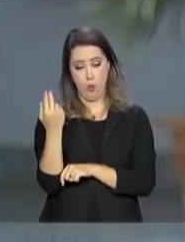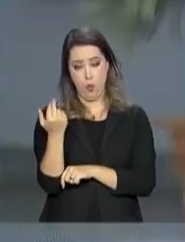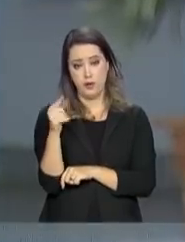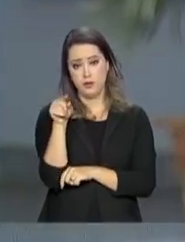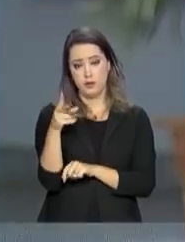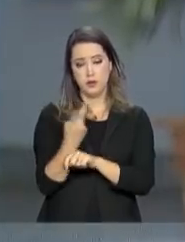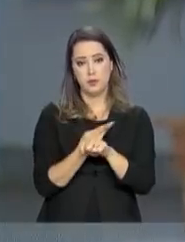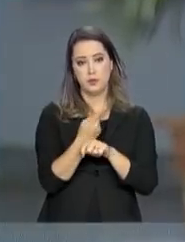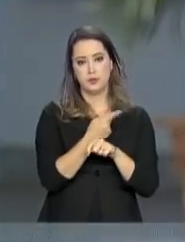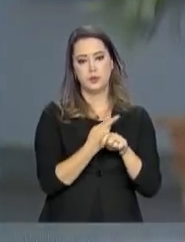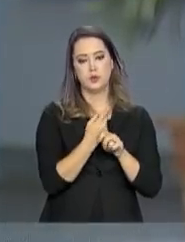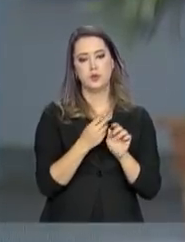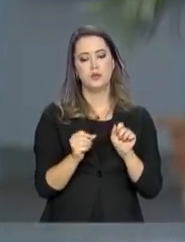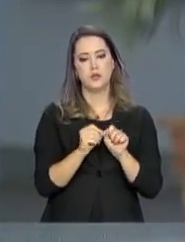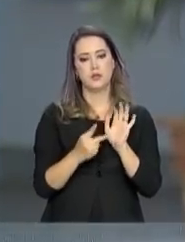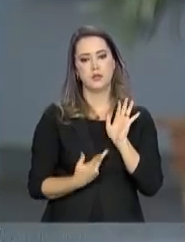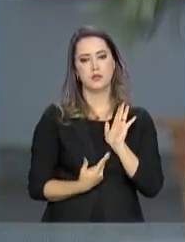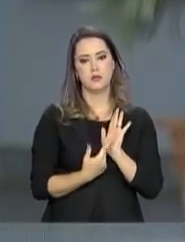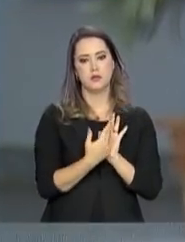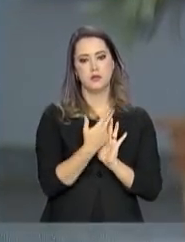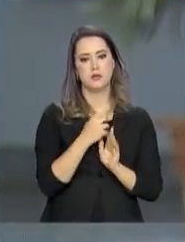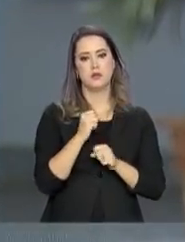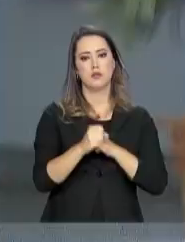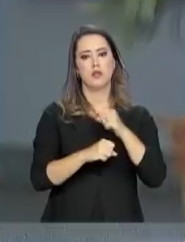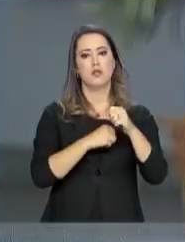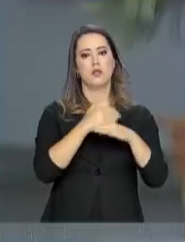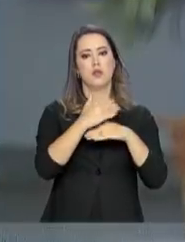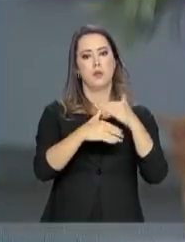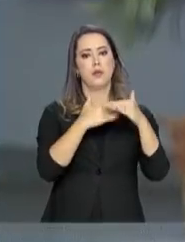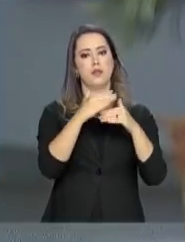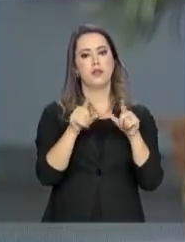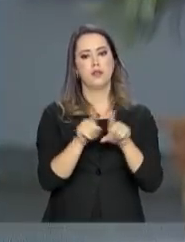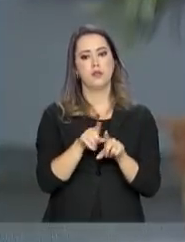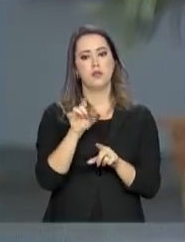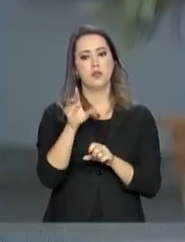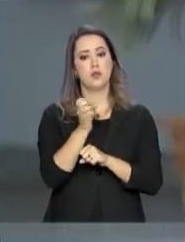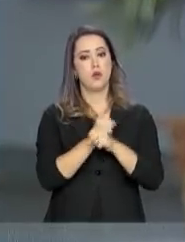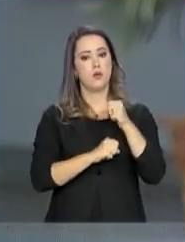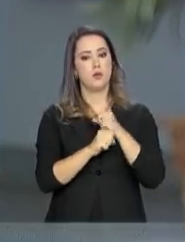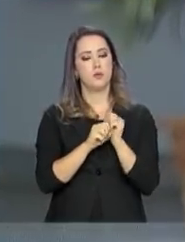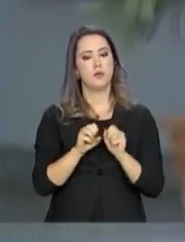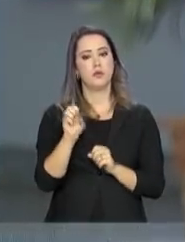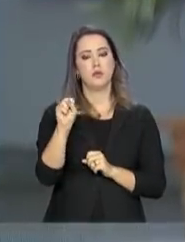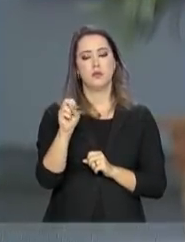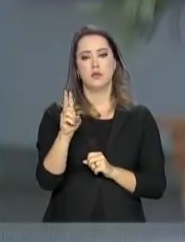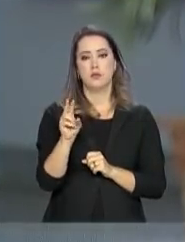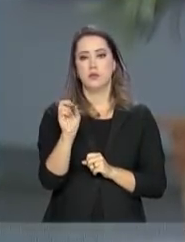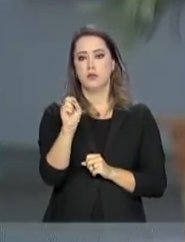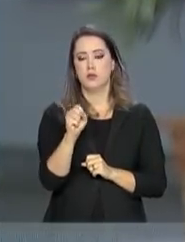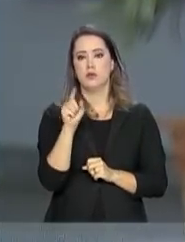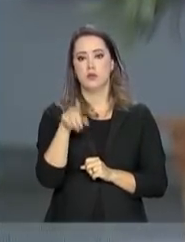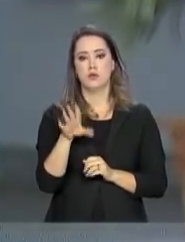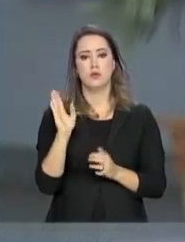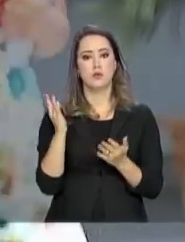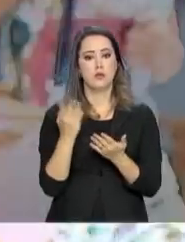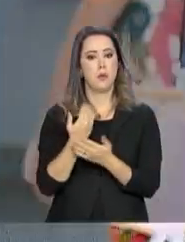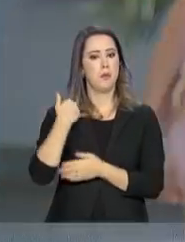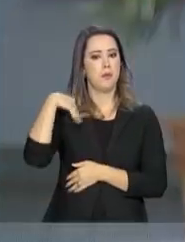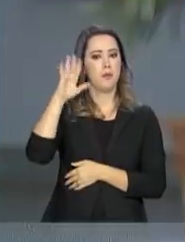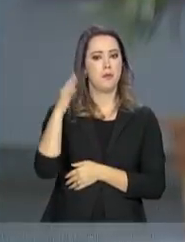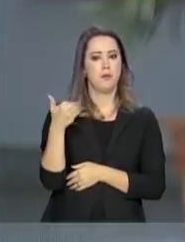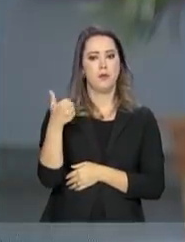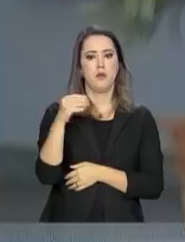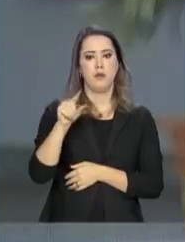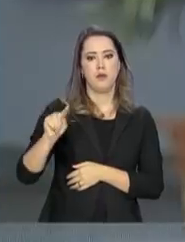bariátrica vem aumentando a cada ano só no ano passado o sistema único de saúde o sus realizou mais de